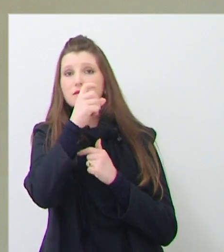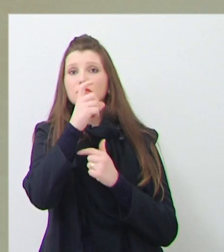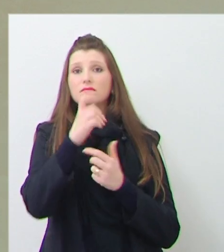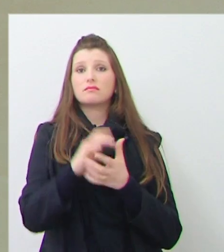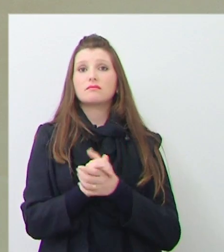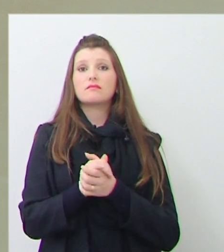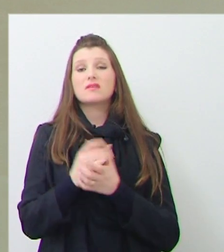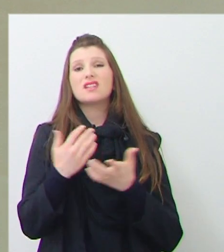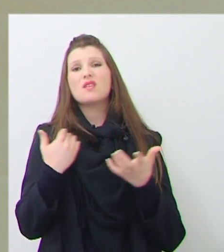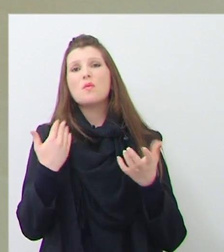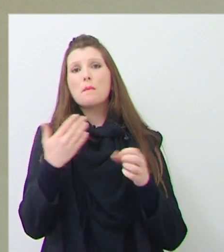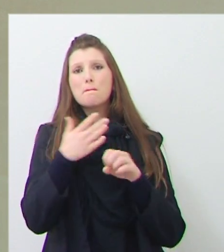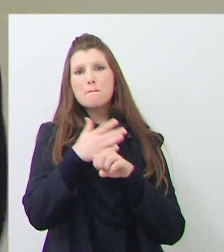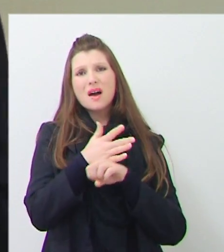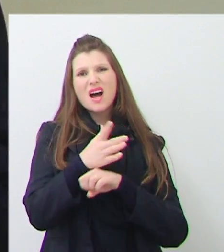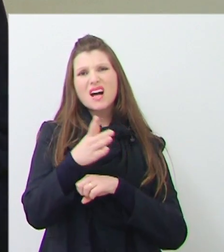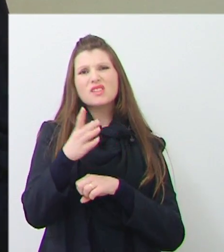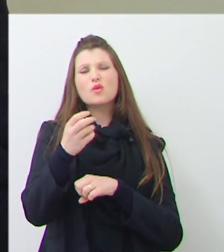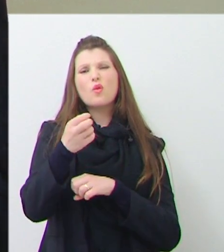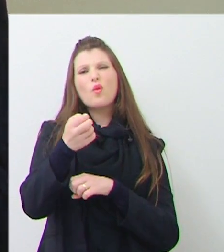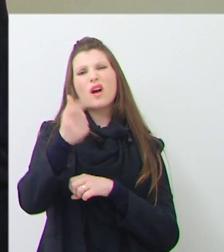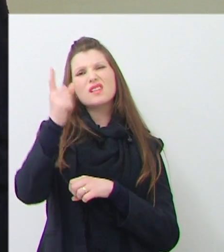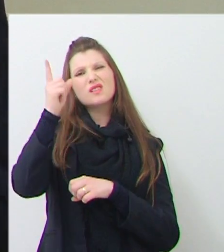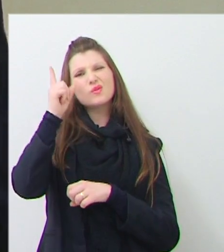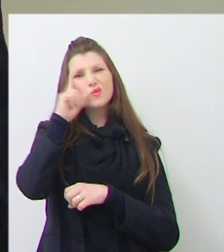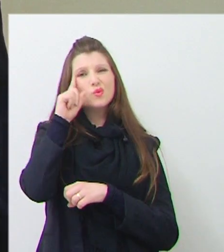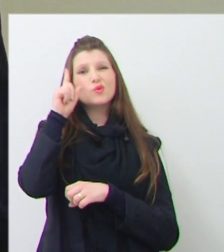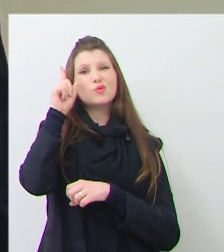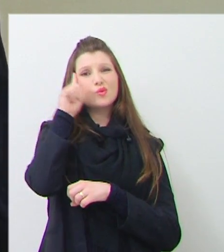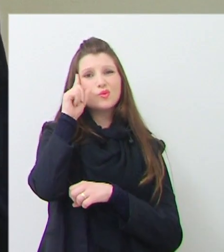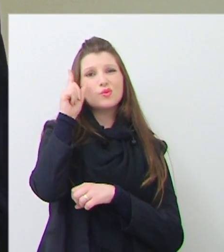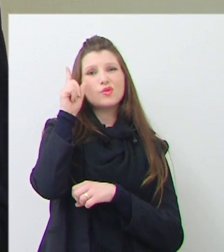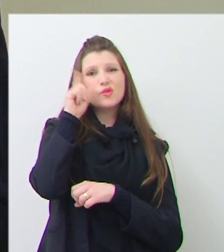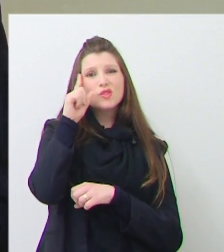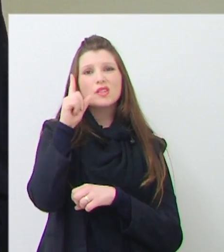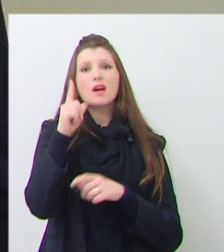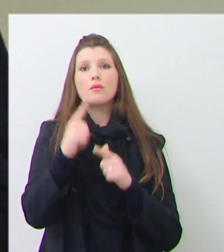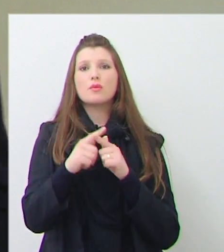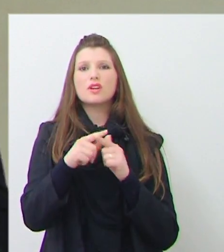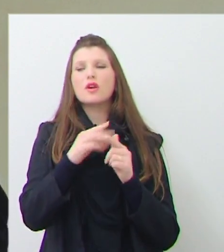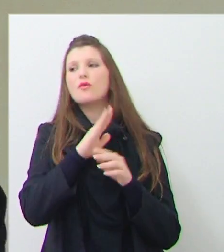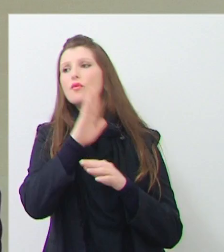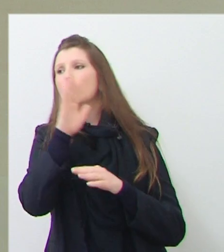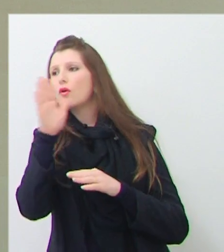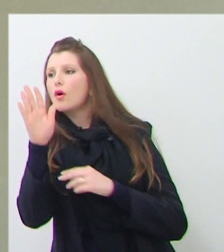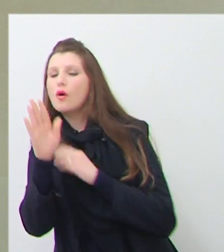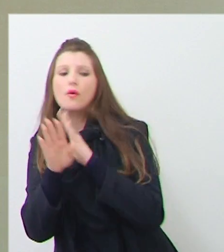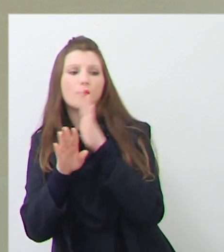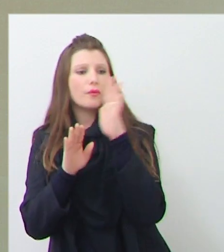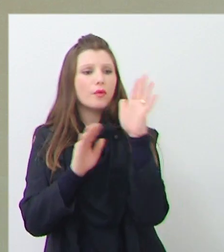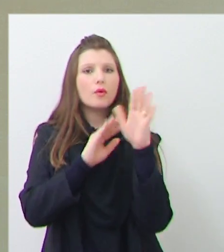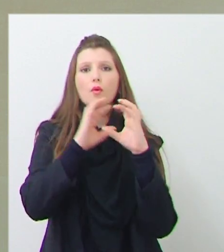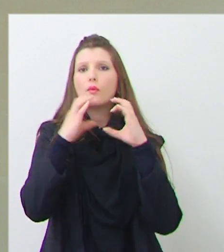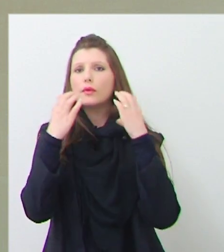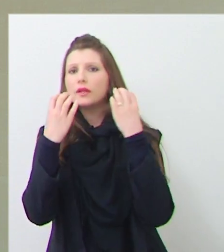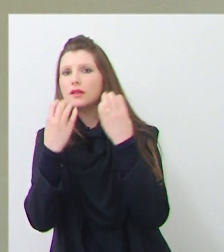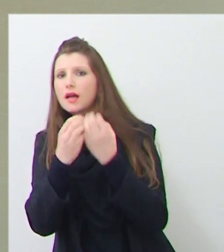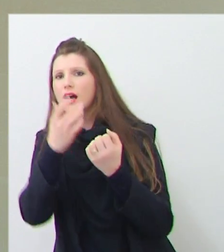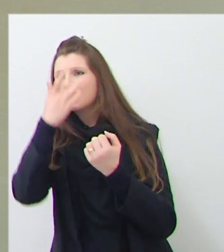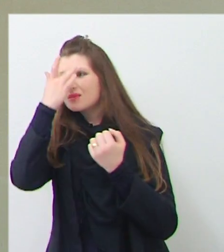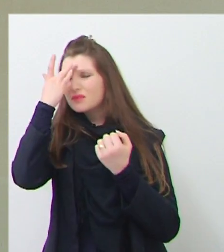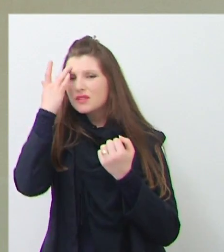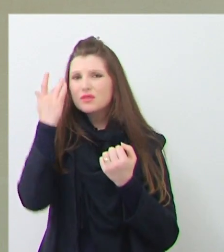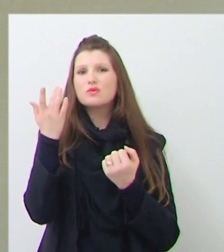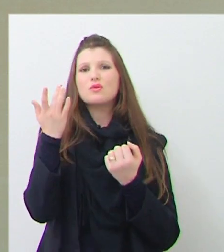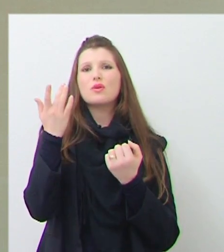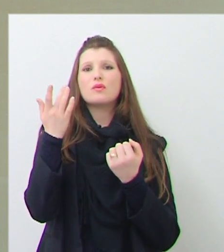E eu passo quase todos os dias ali, porque a minha vida tá visitando as pessoas e as comunidades. E percebo que